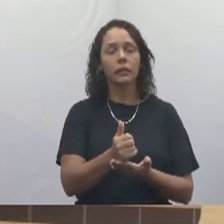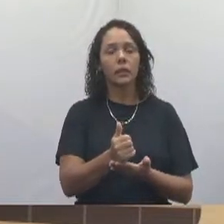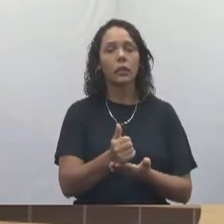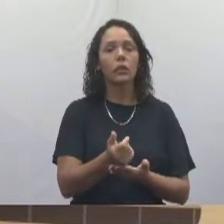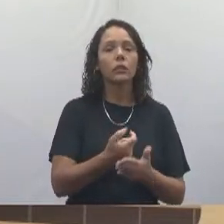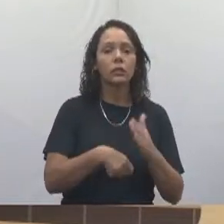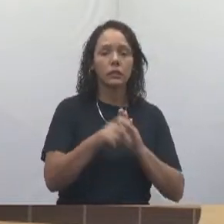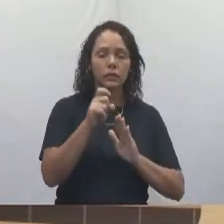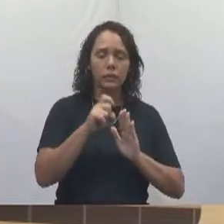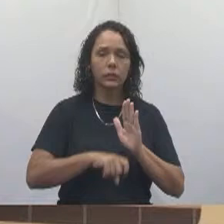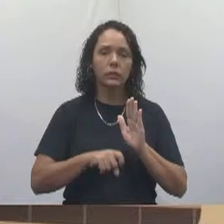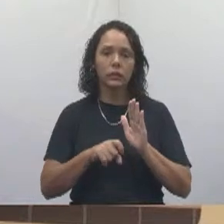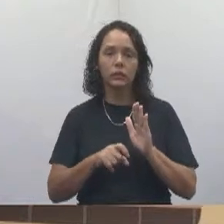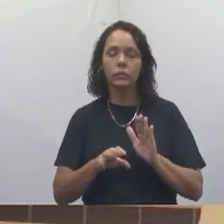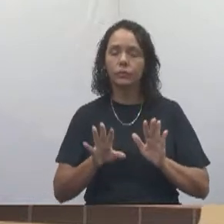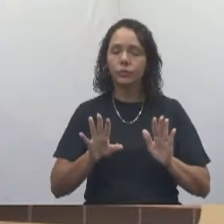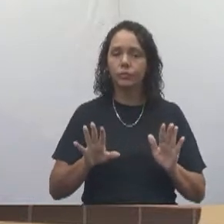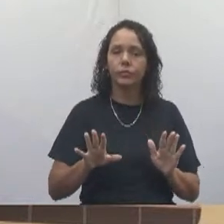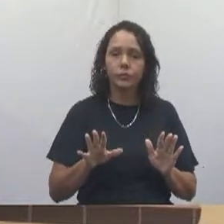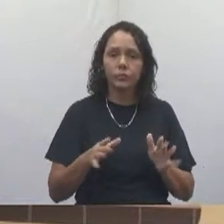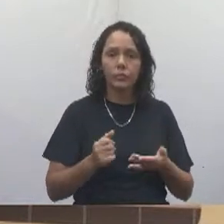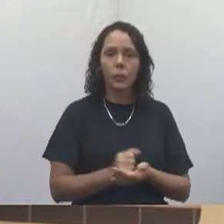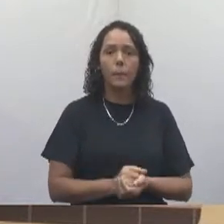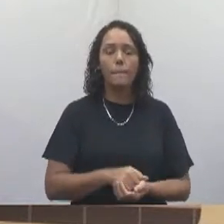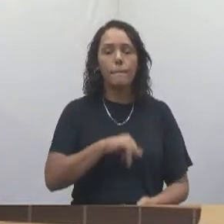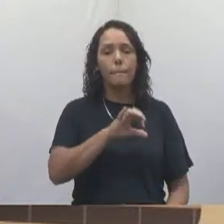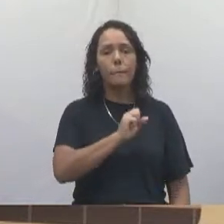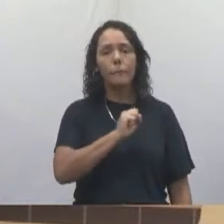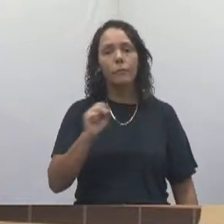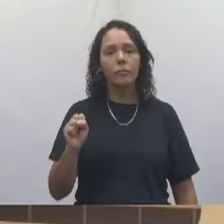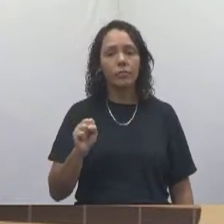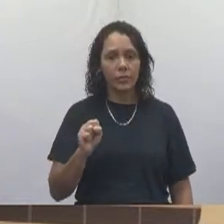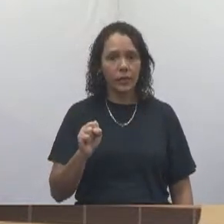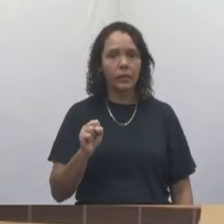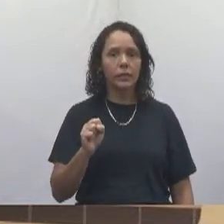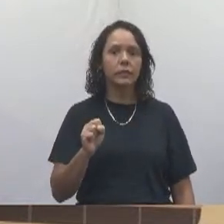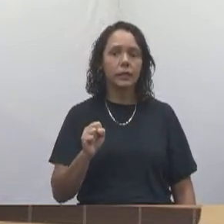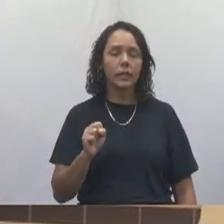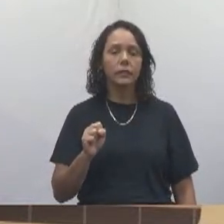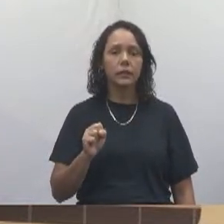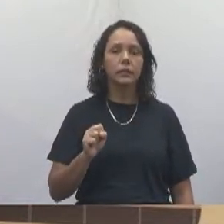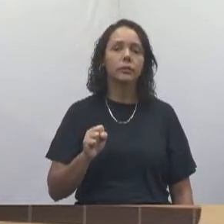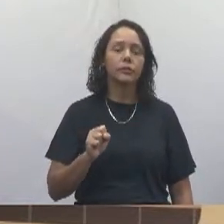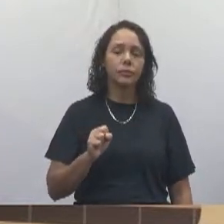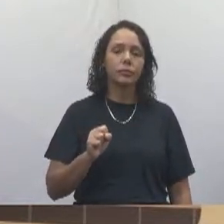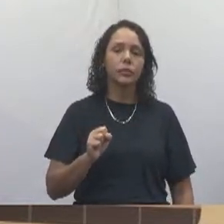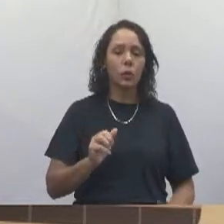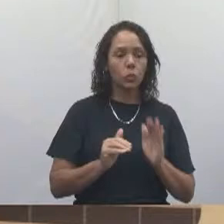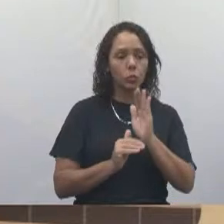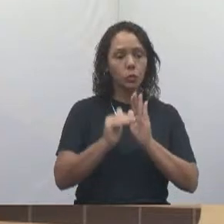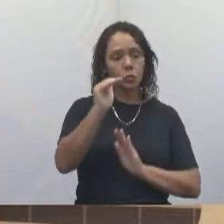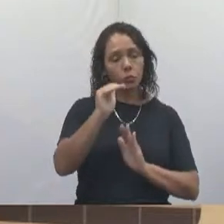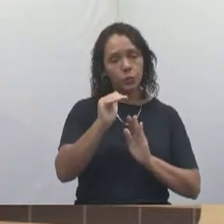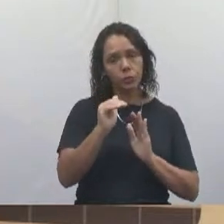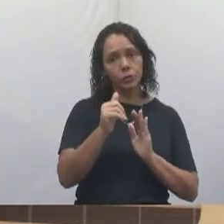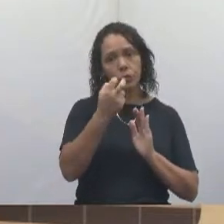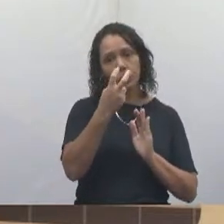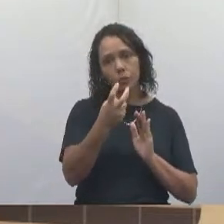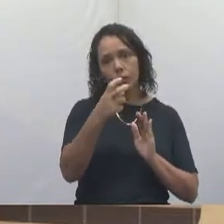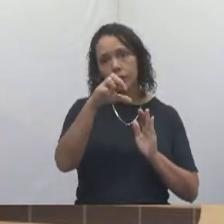econômicos. Aí vejam que maravilha. O ISS, que é o tributo econômico do município, subiu